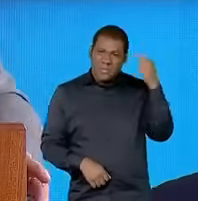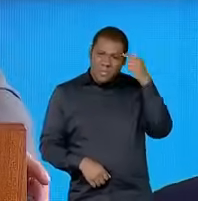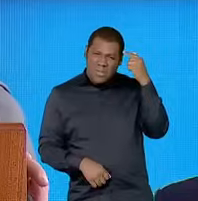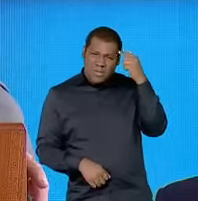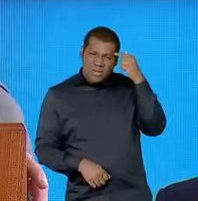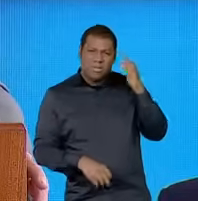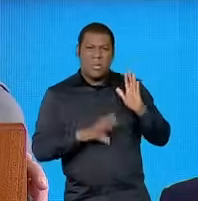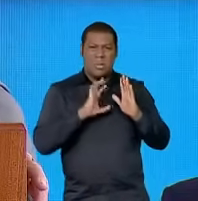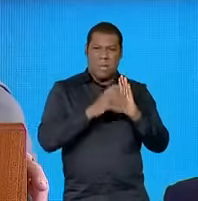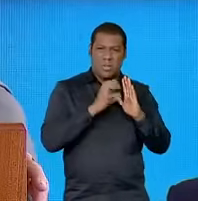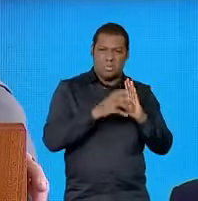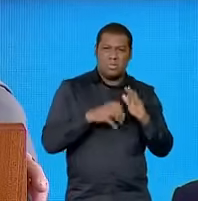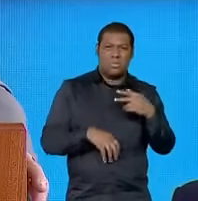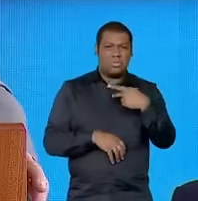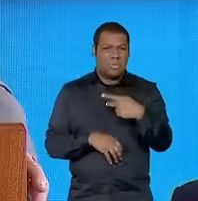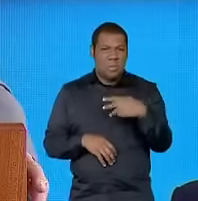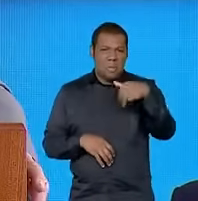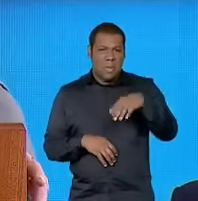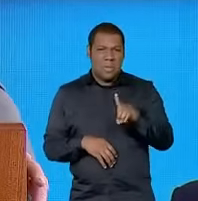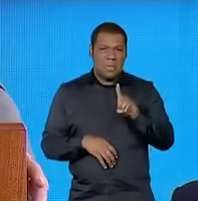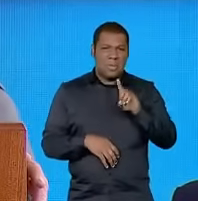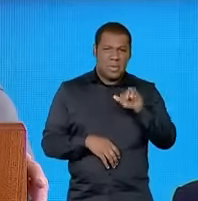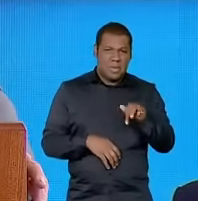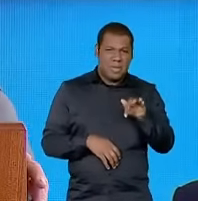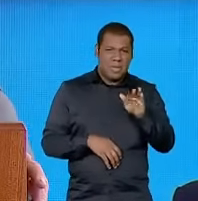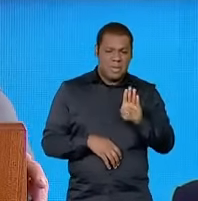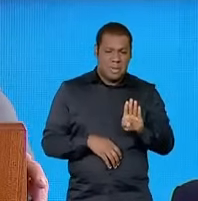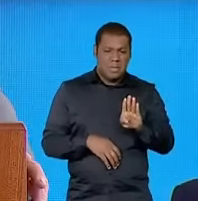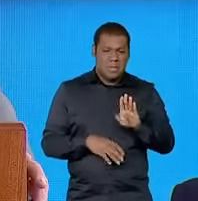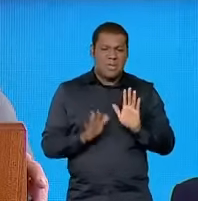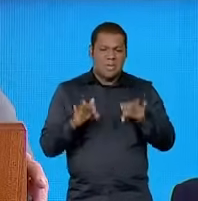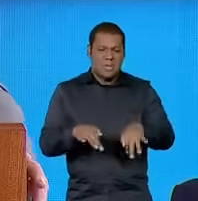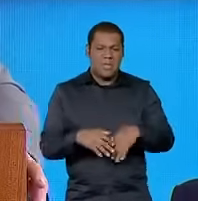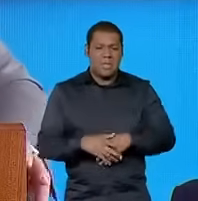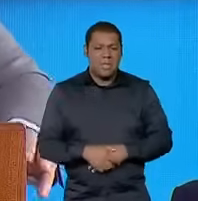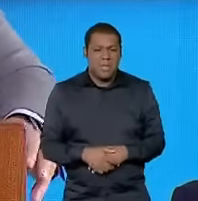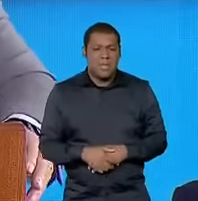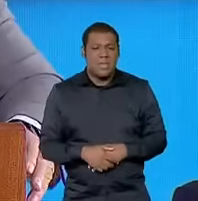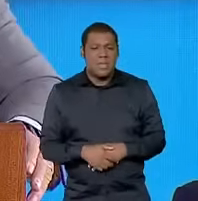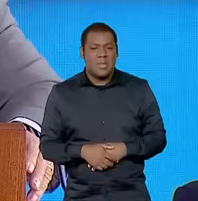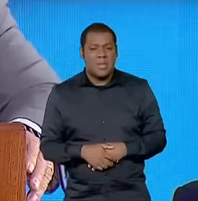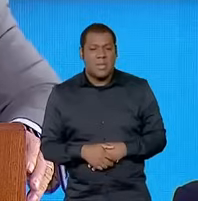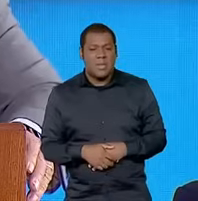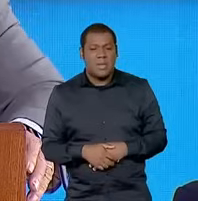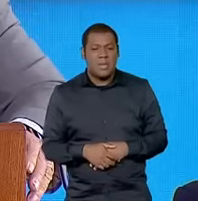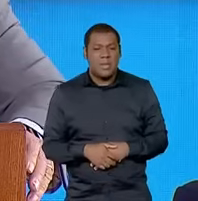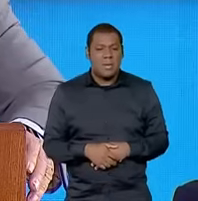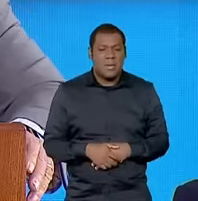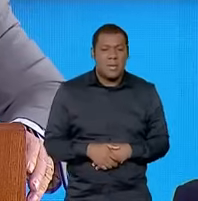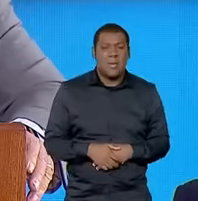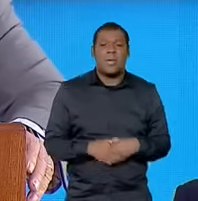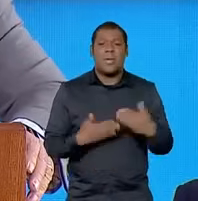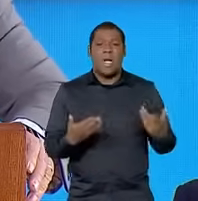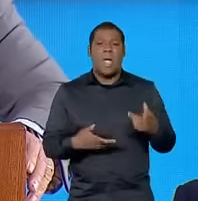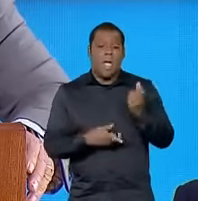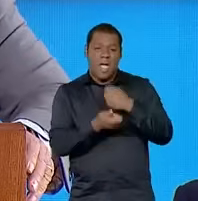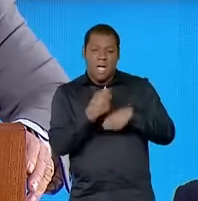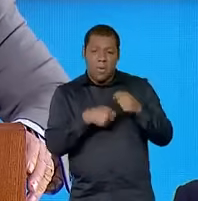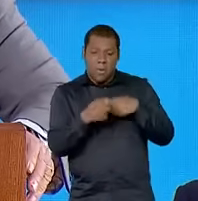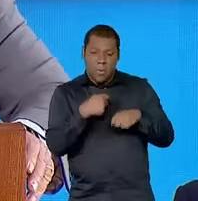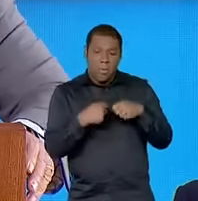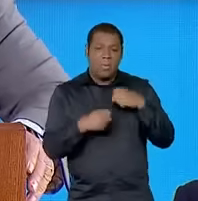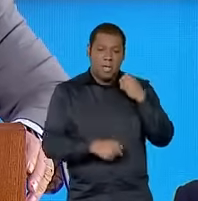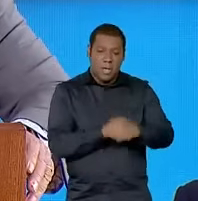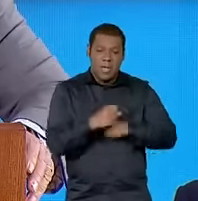Era o Médici o presidente, e a economia naquele ano crescia a 14% ao ano.